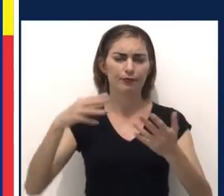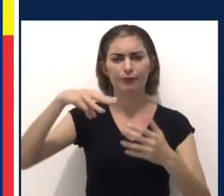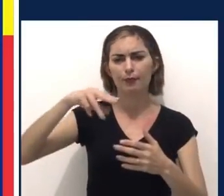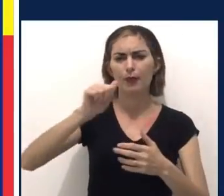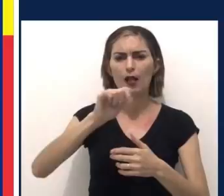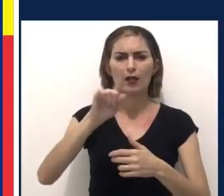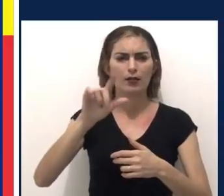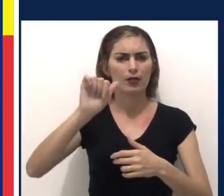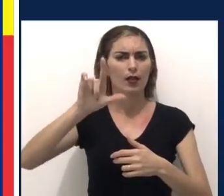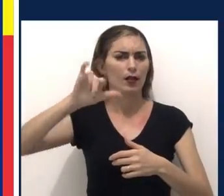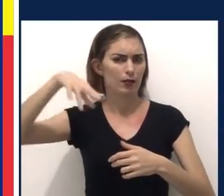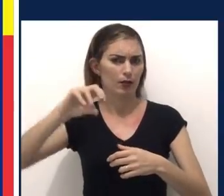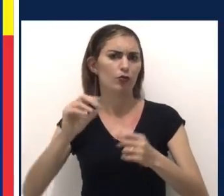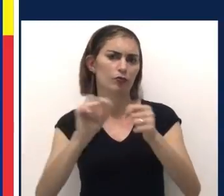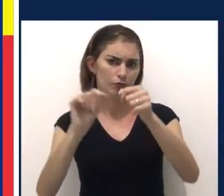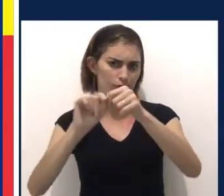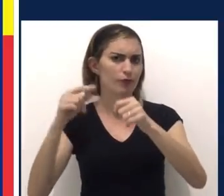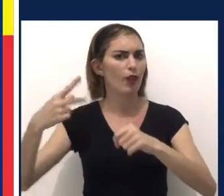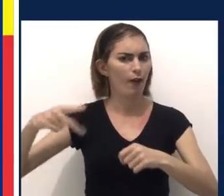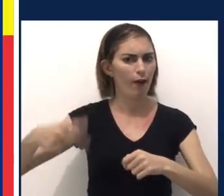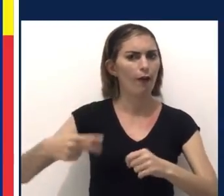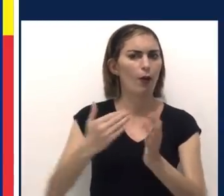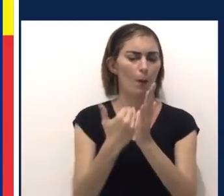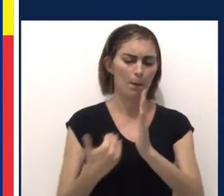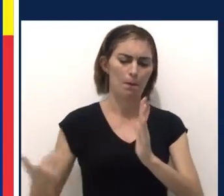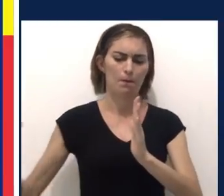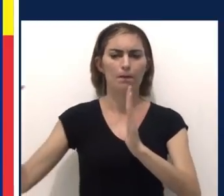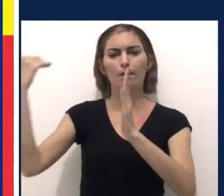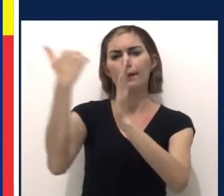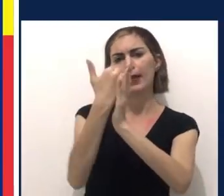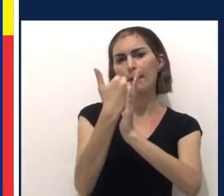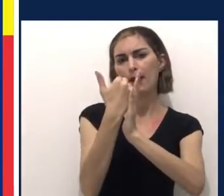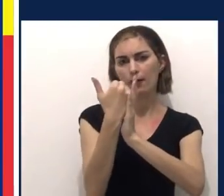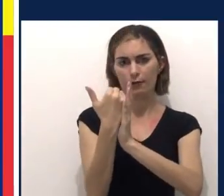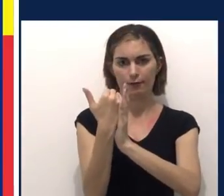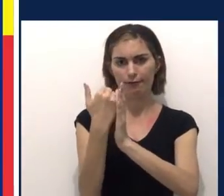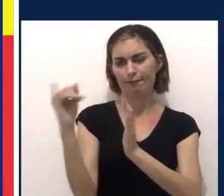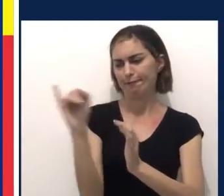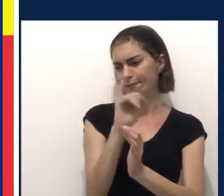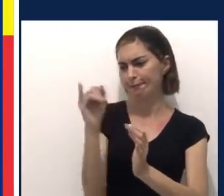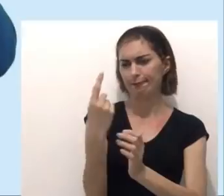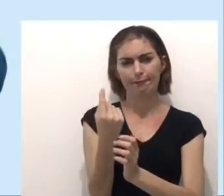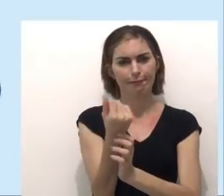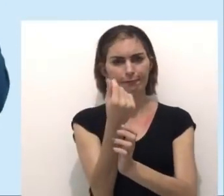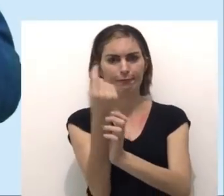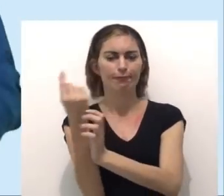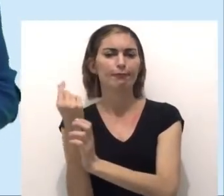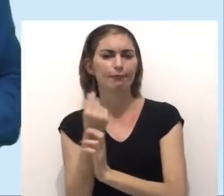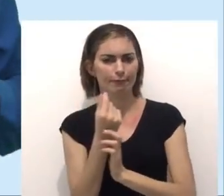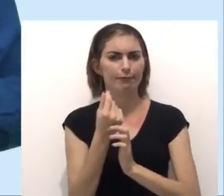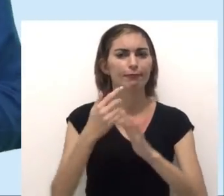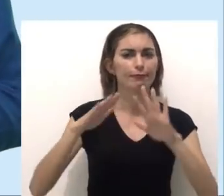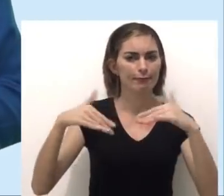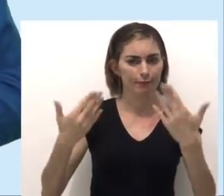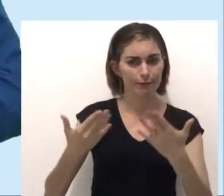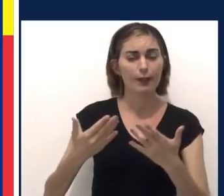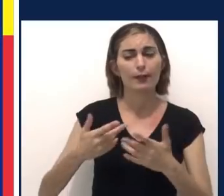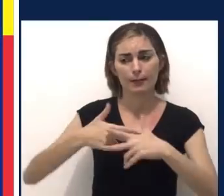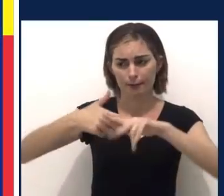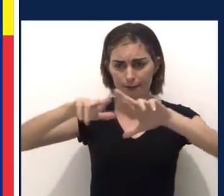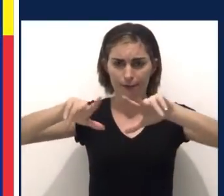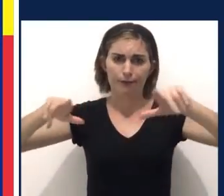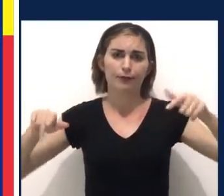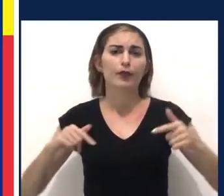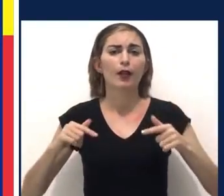que Mazarin fez. Ele aumenta os impostos.